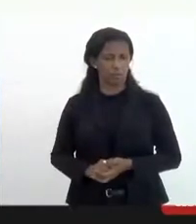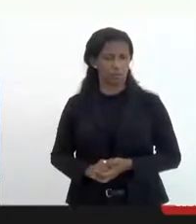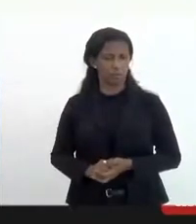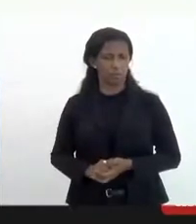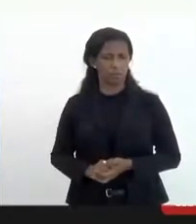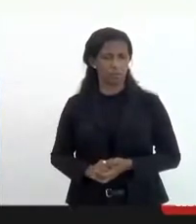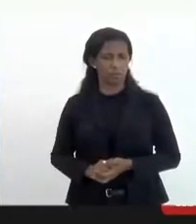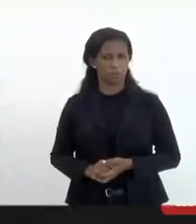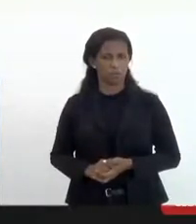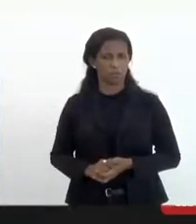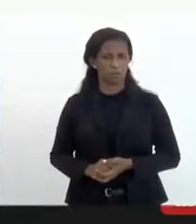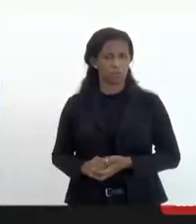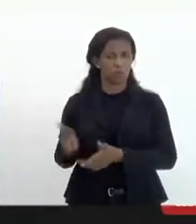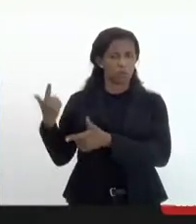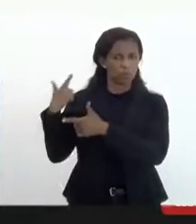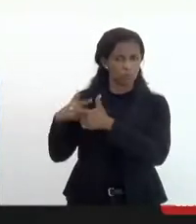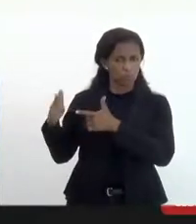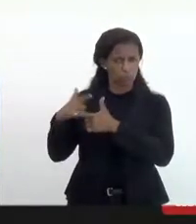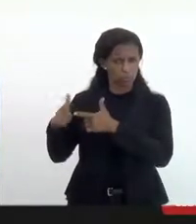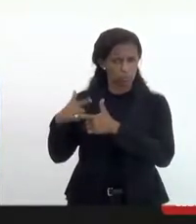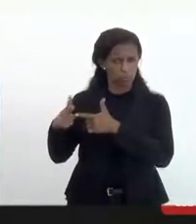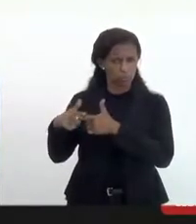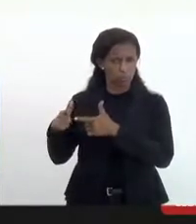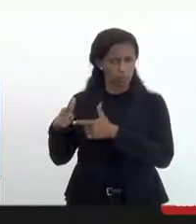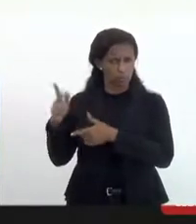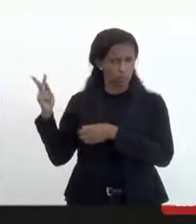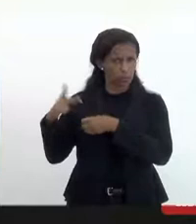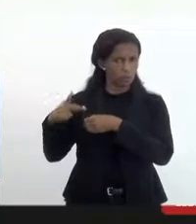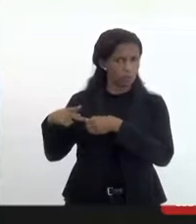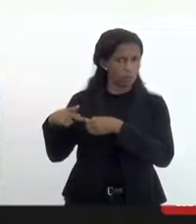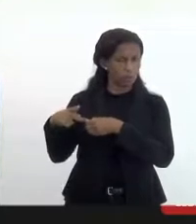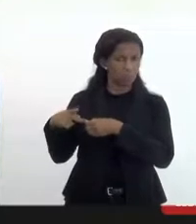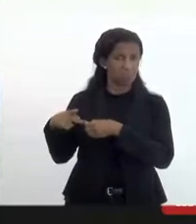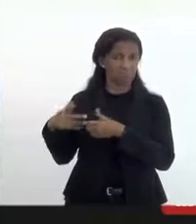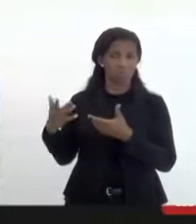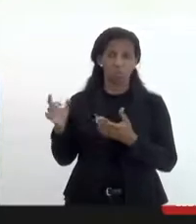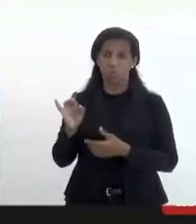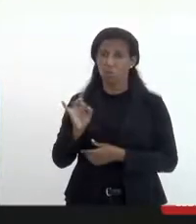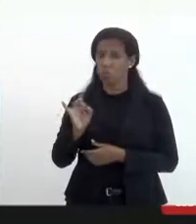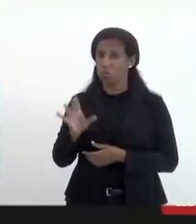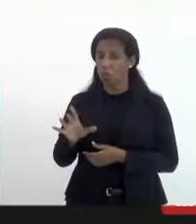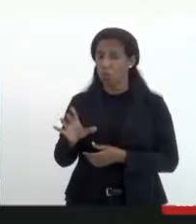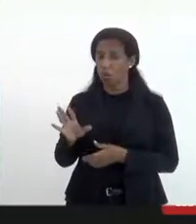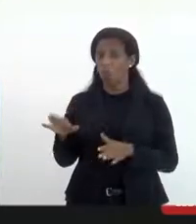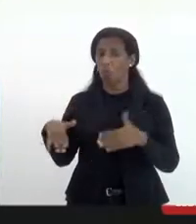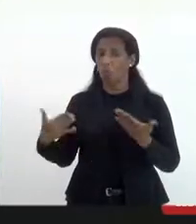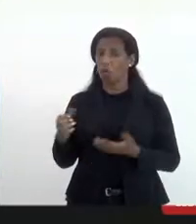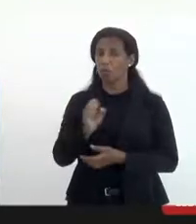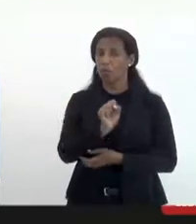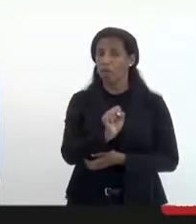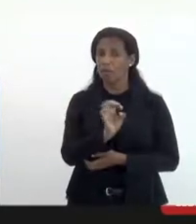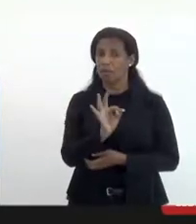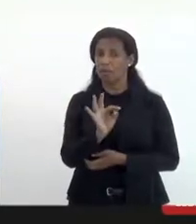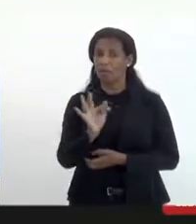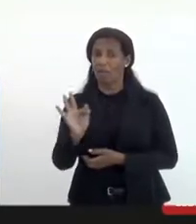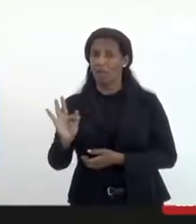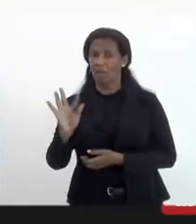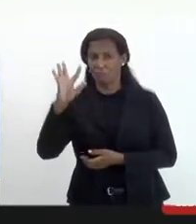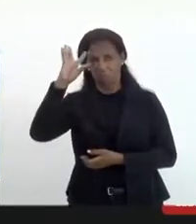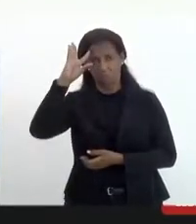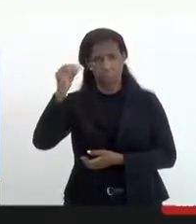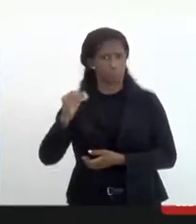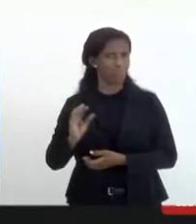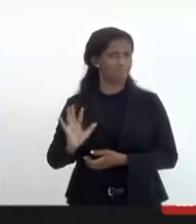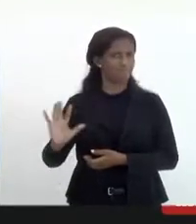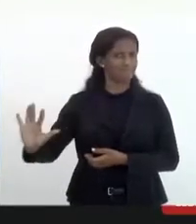definitivamente os problemas raízes só e somente quando o STF decide, né?